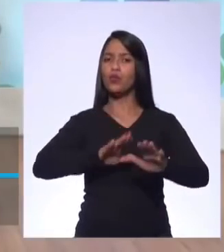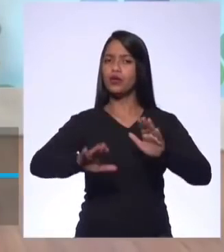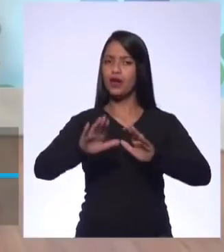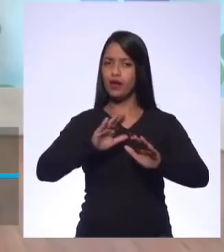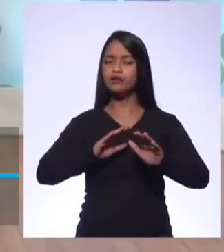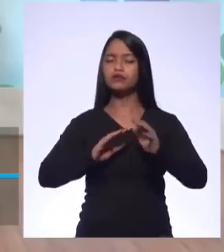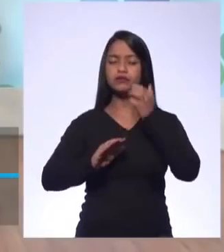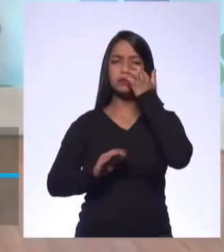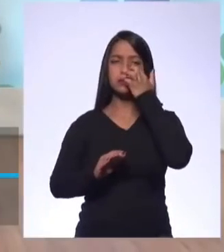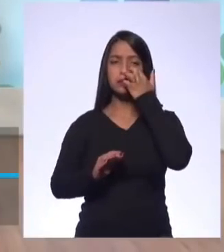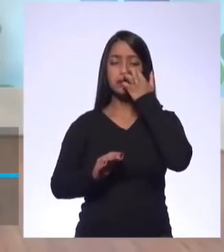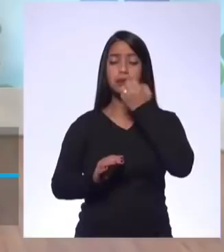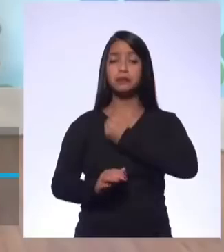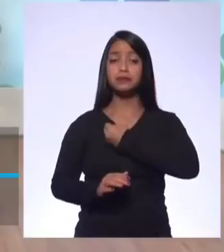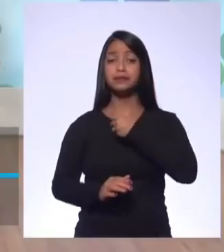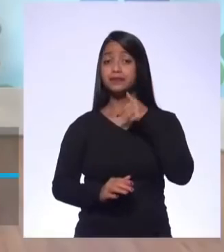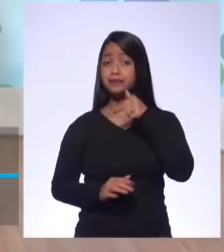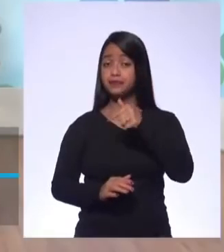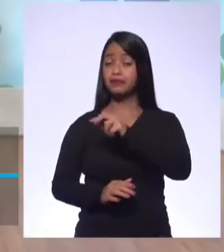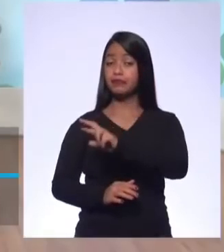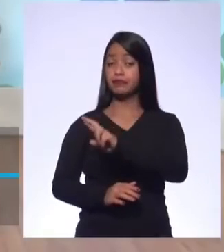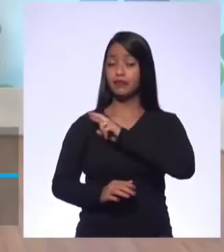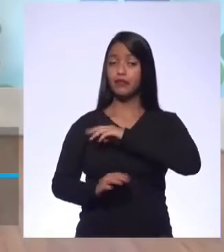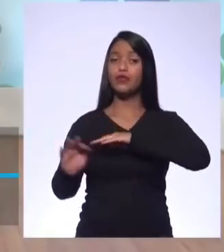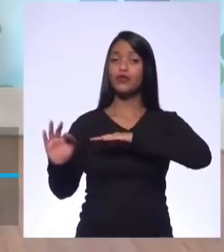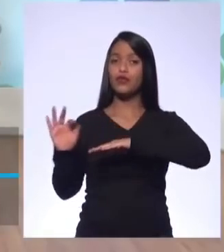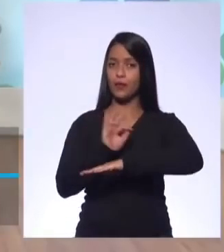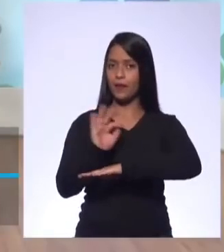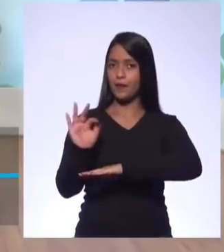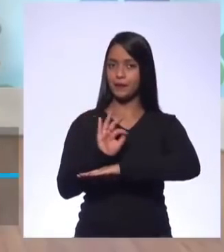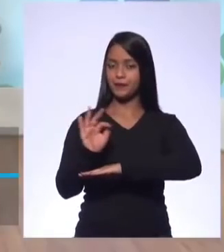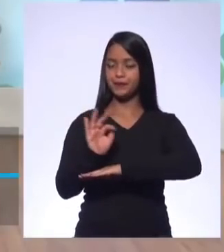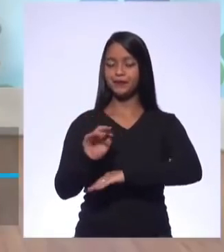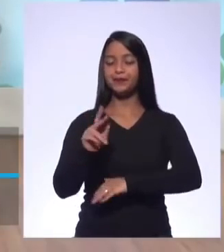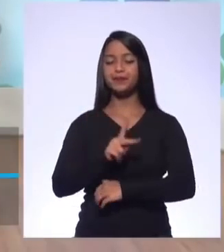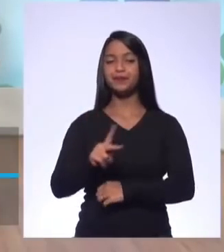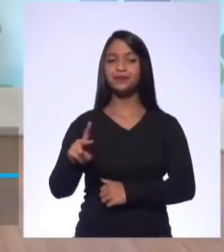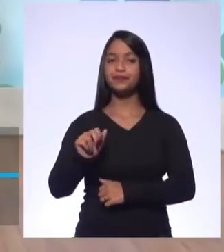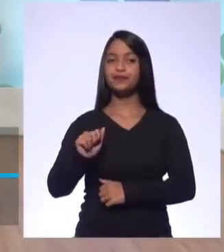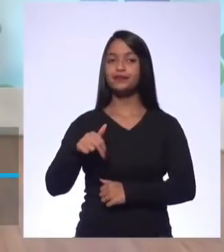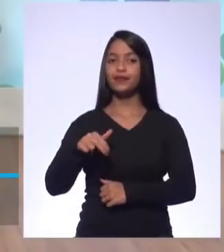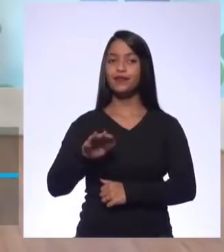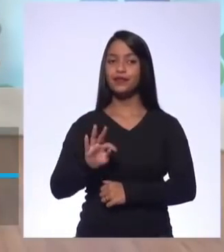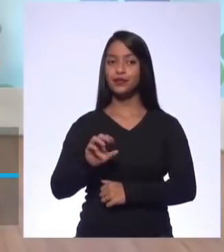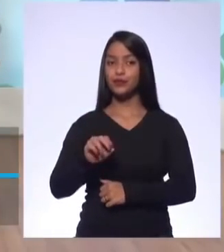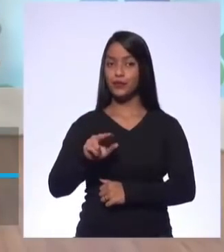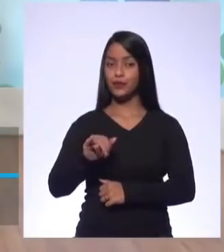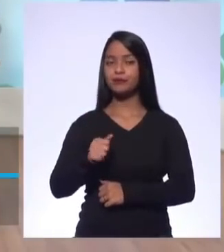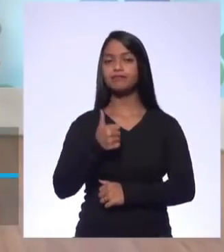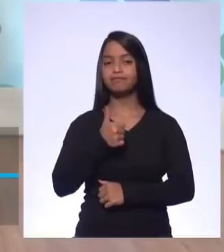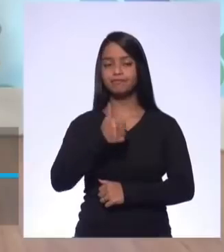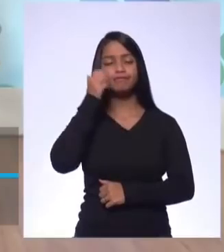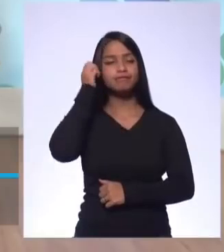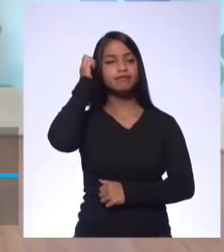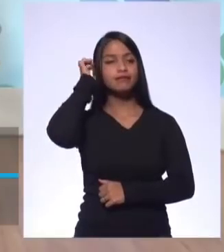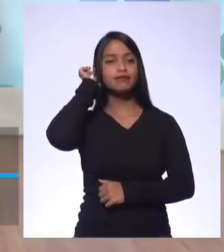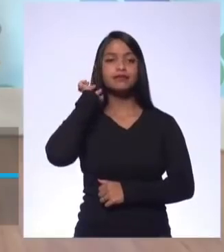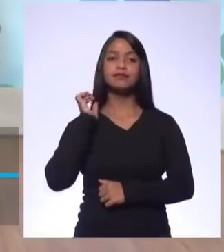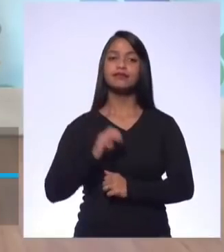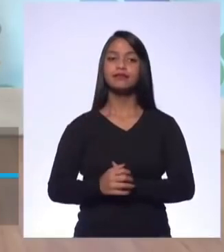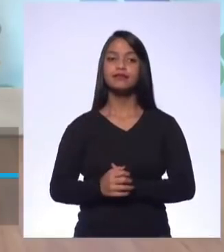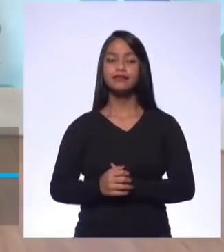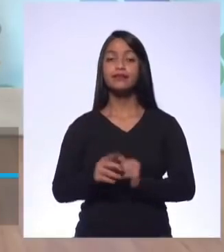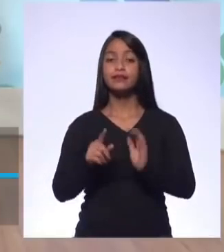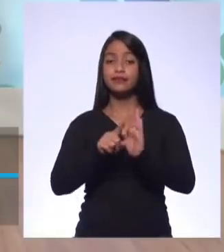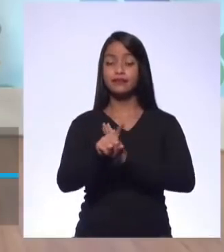A 7 subiu formal. Muito bem. Aqui, Antônia, formal. Uso pouco prestigiado das palavras